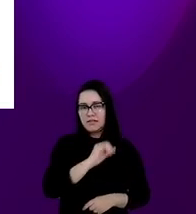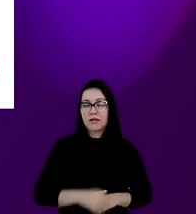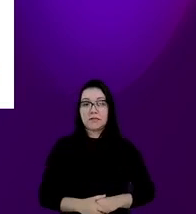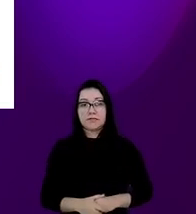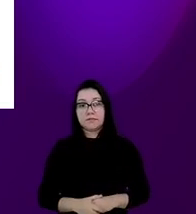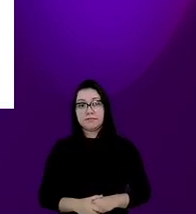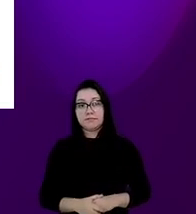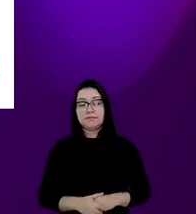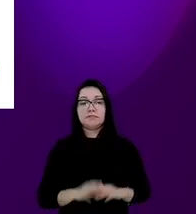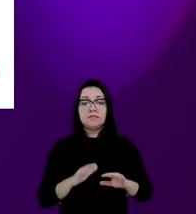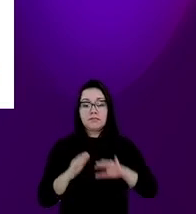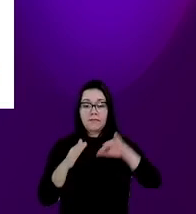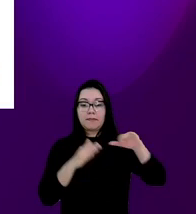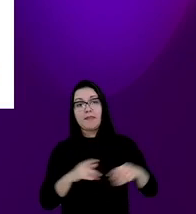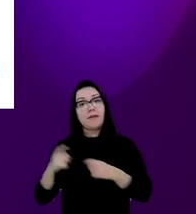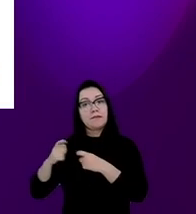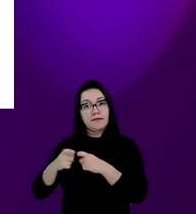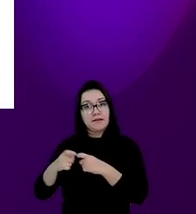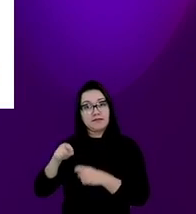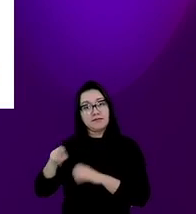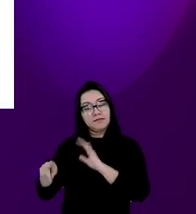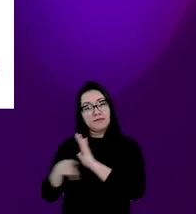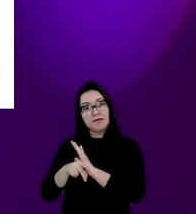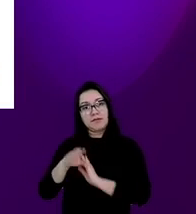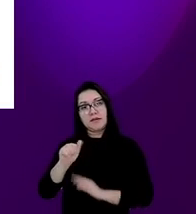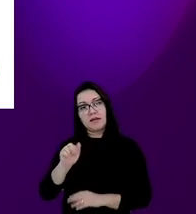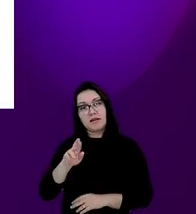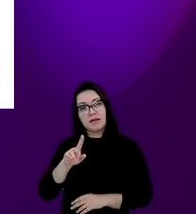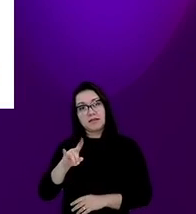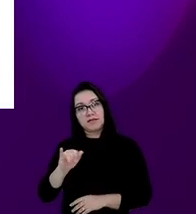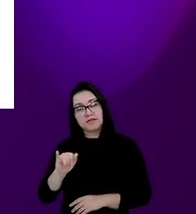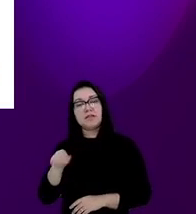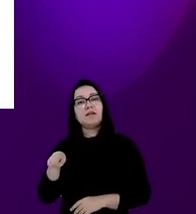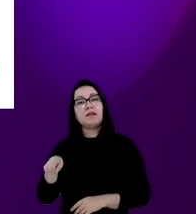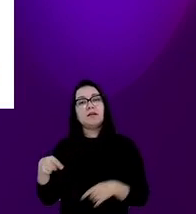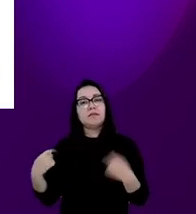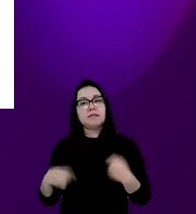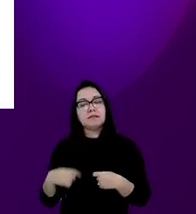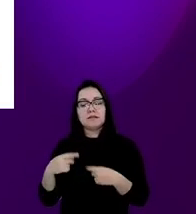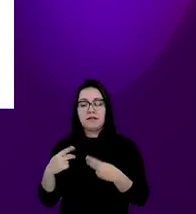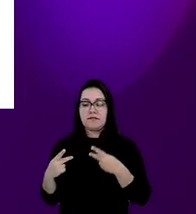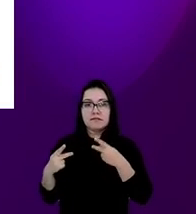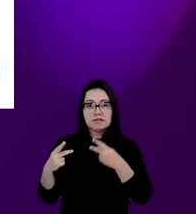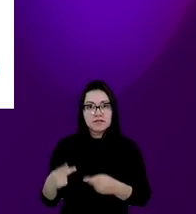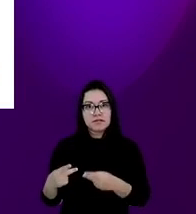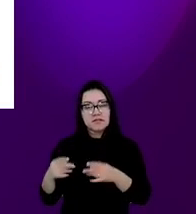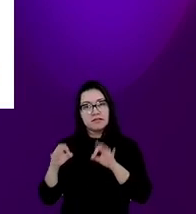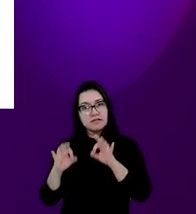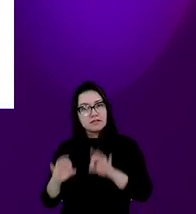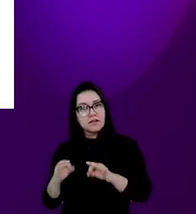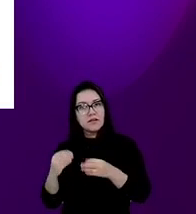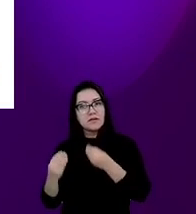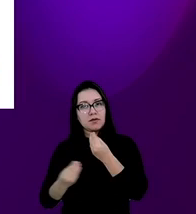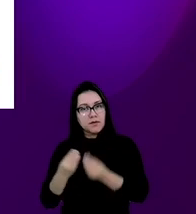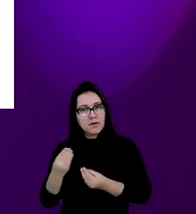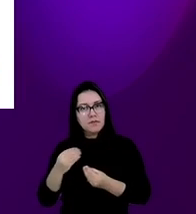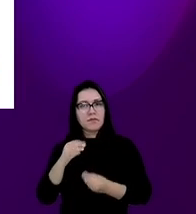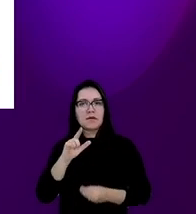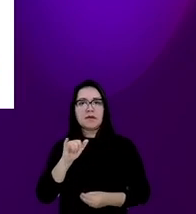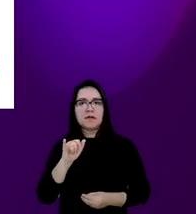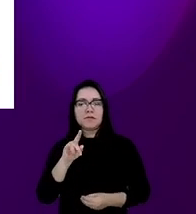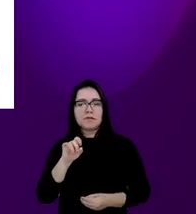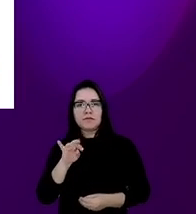CAR-T, ele tem que estabelecer as visitas de elegibilidade, estabelecer a linfoferese e